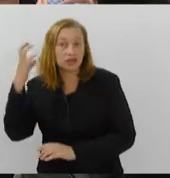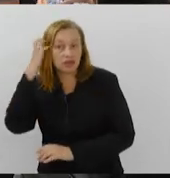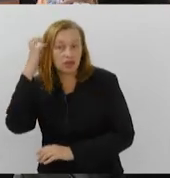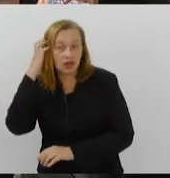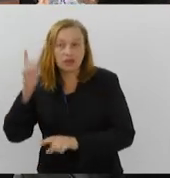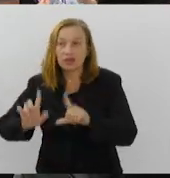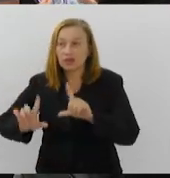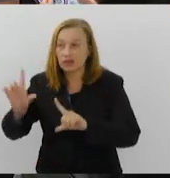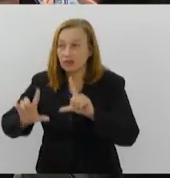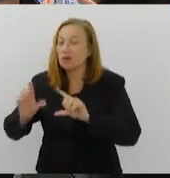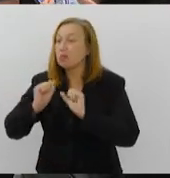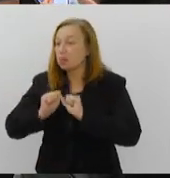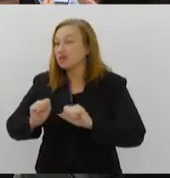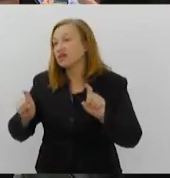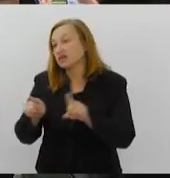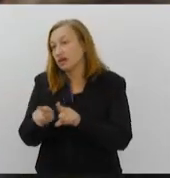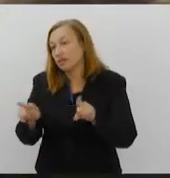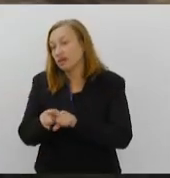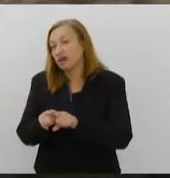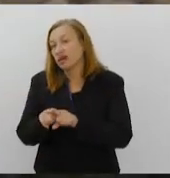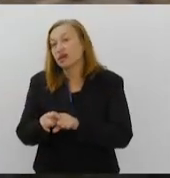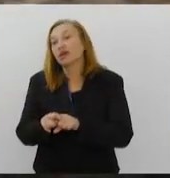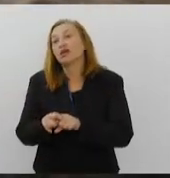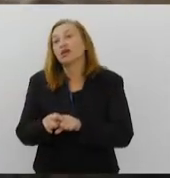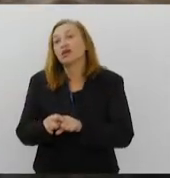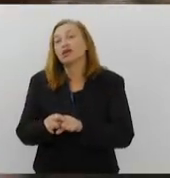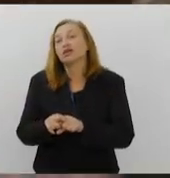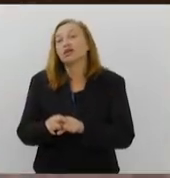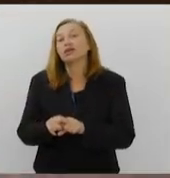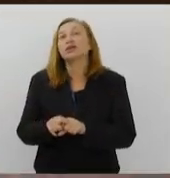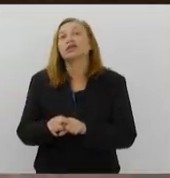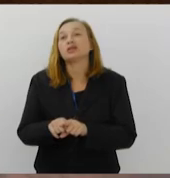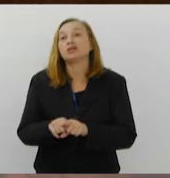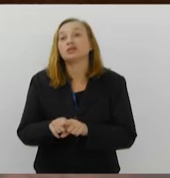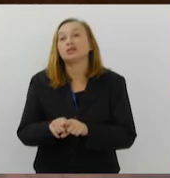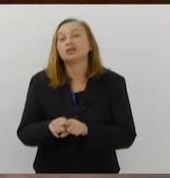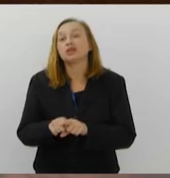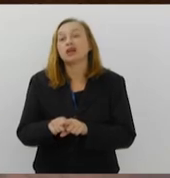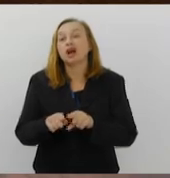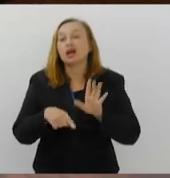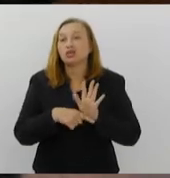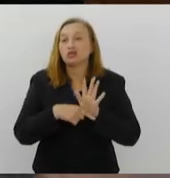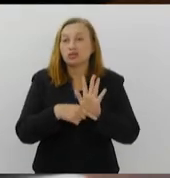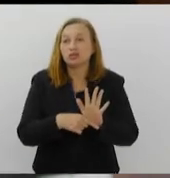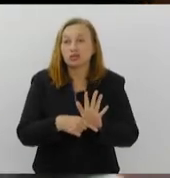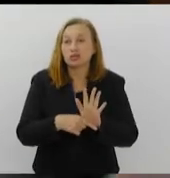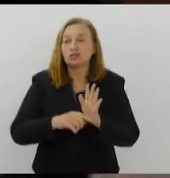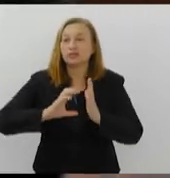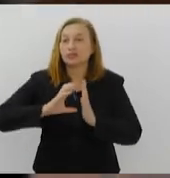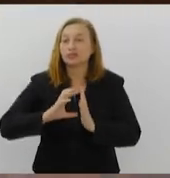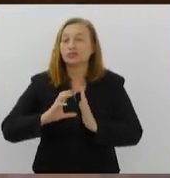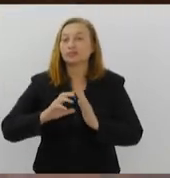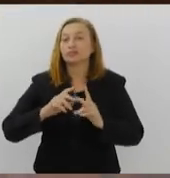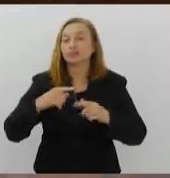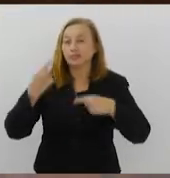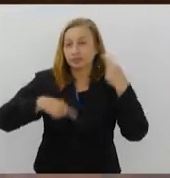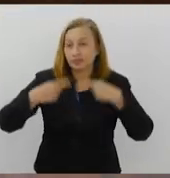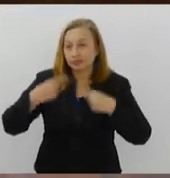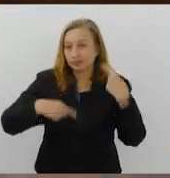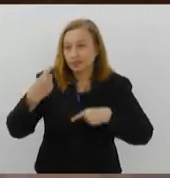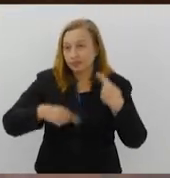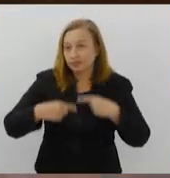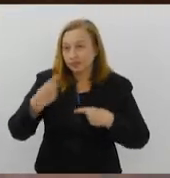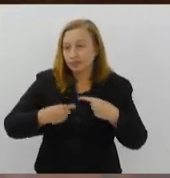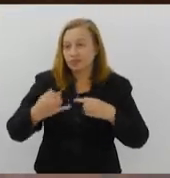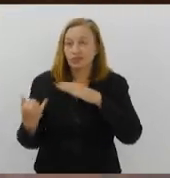para que elas pudessem também ser, além de um braço da política institucional de propaganda do povo